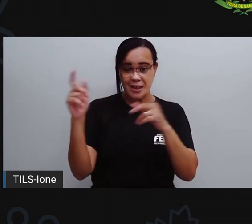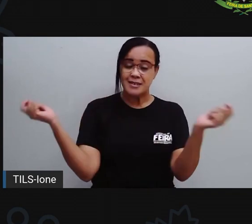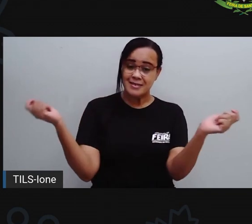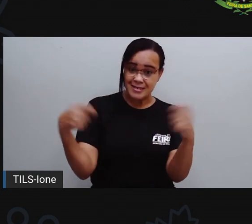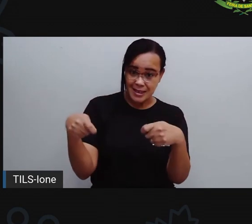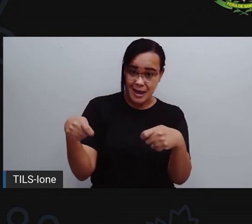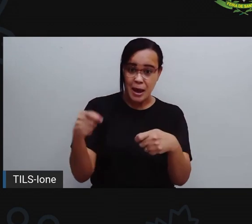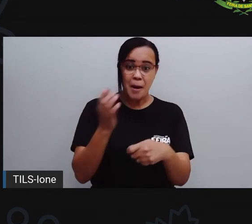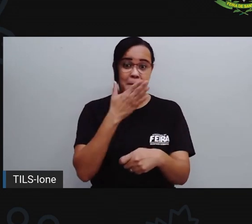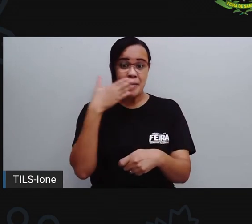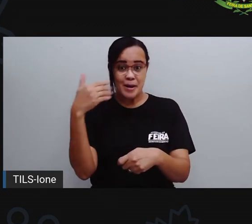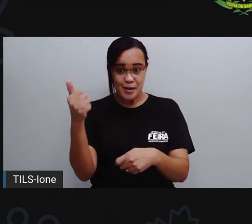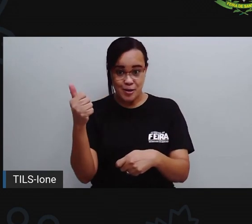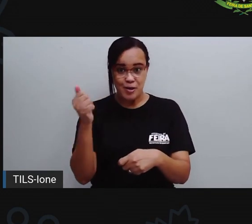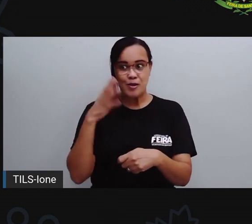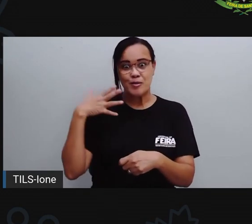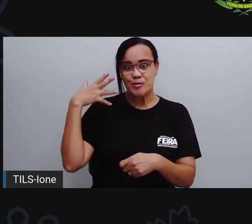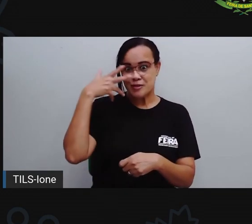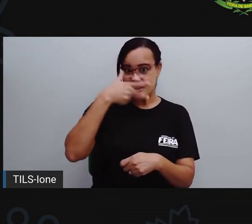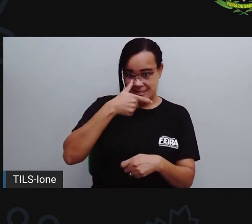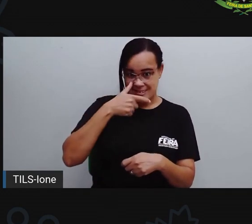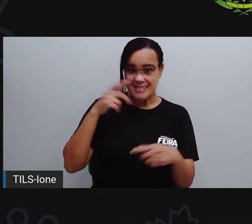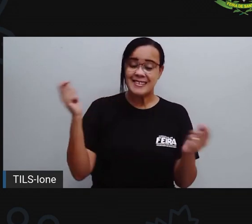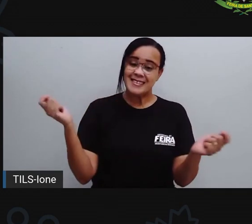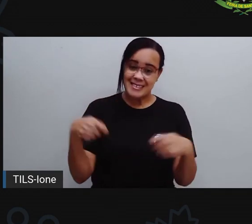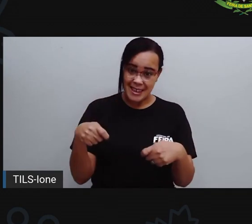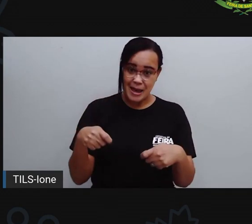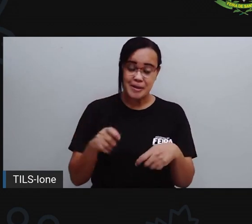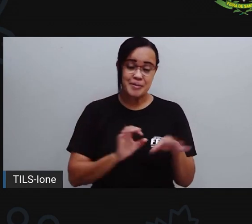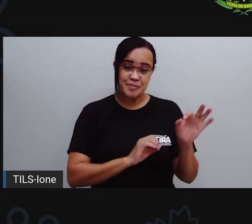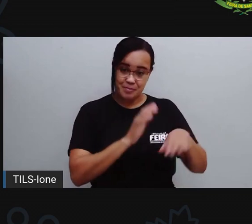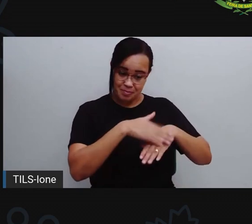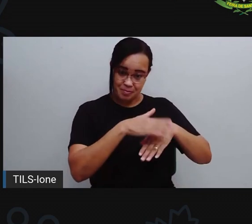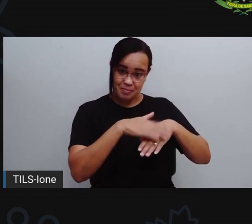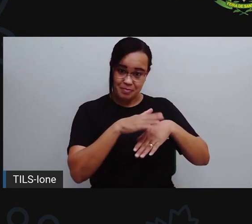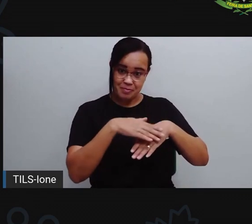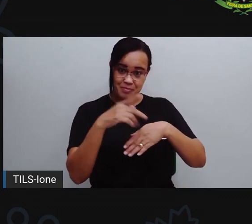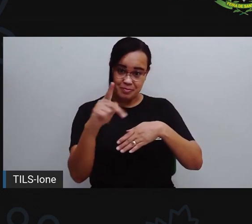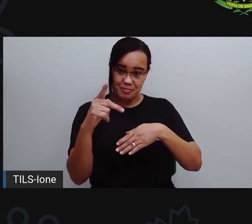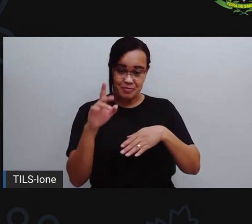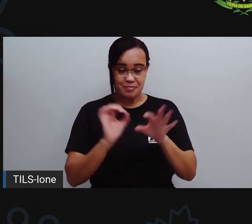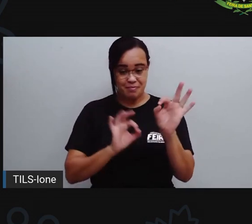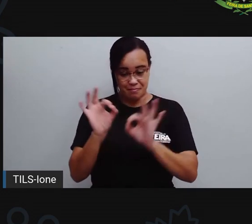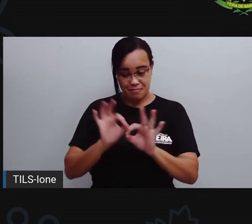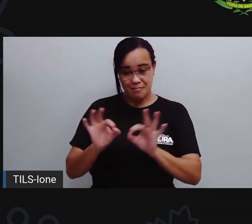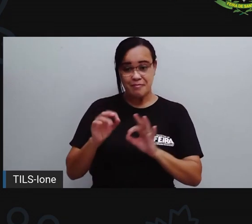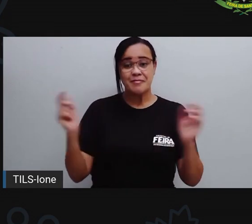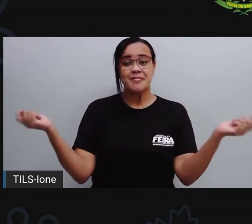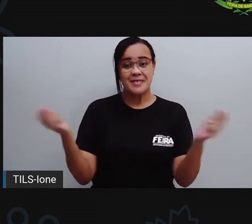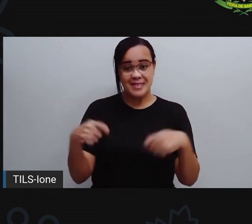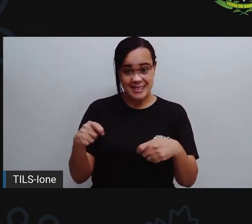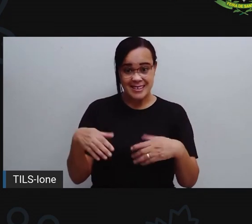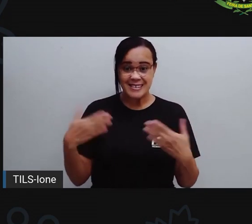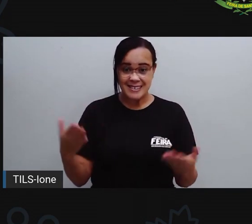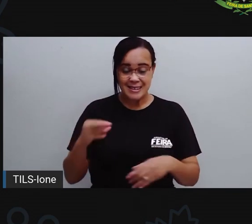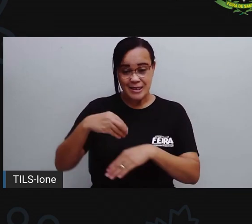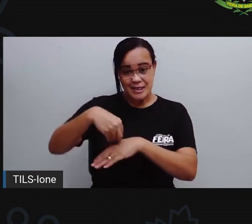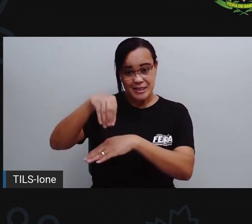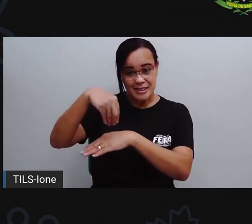fique melhor, para que ela fique mais bonita. E aí você dá um toque especial para ela, né? E aí a dica para você fazer